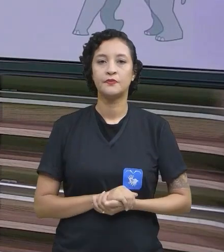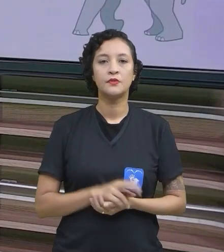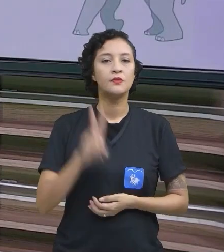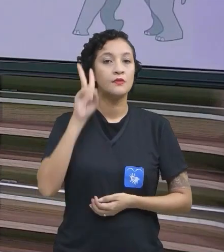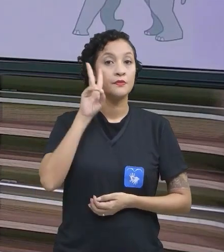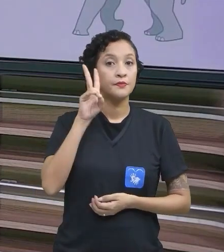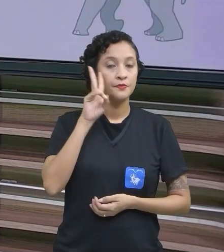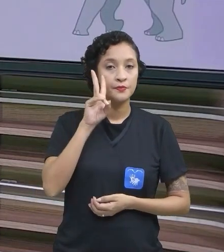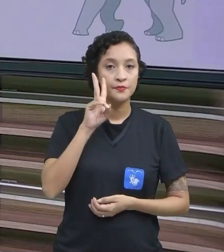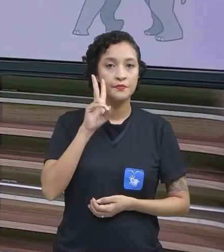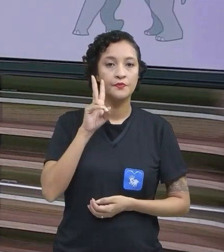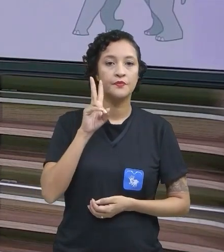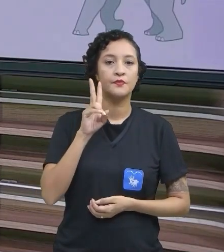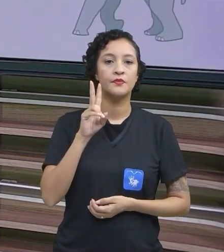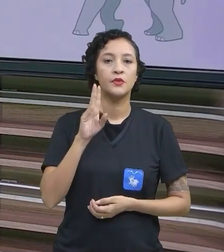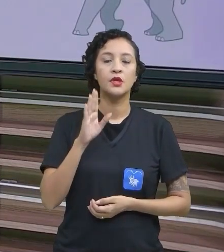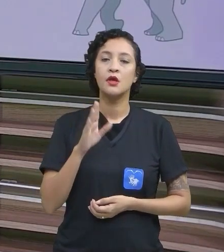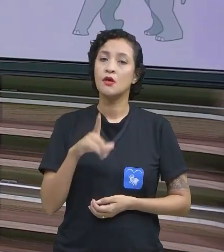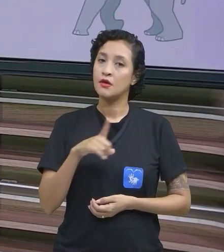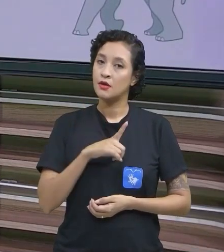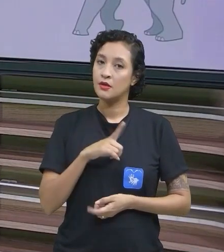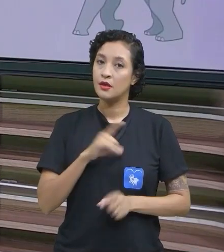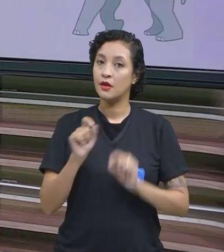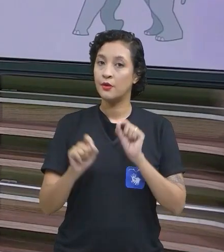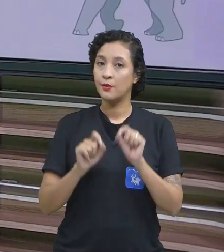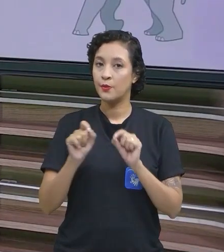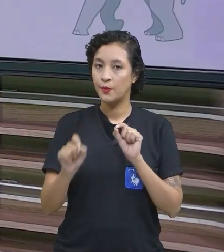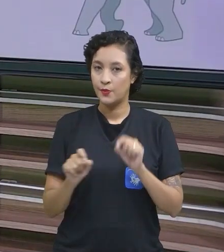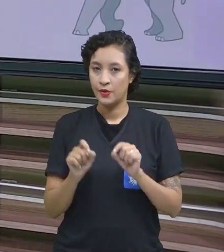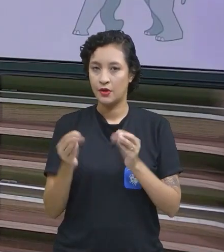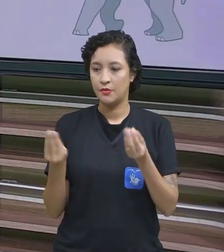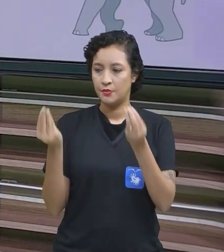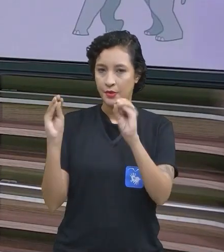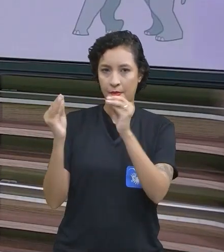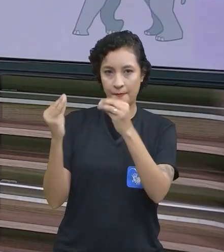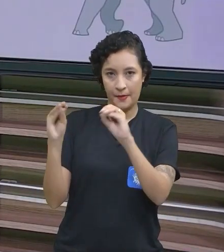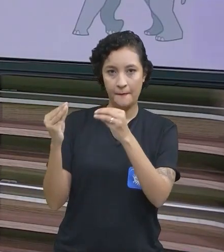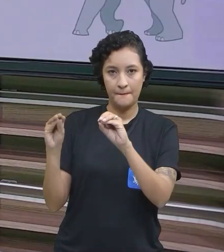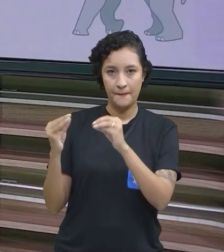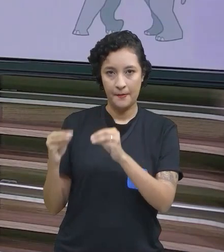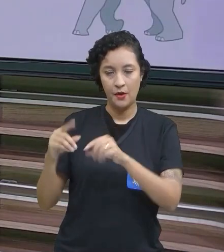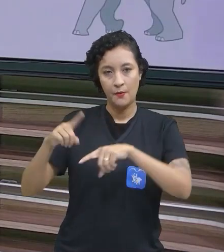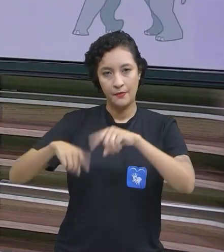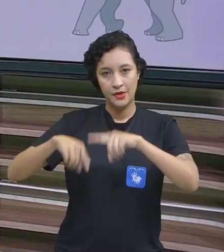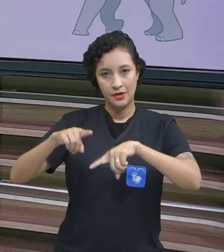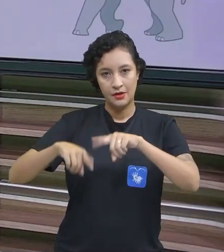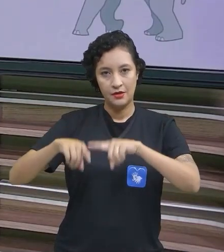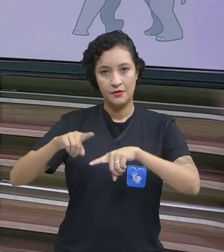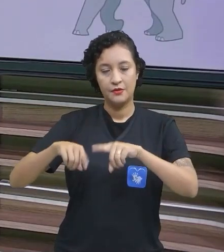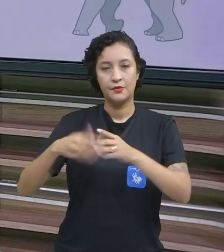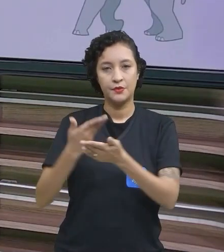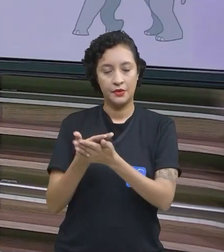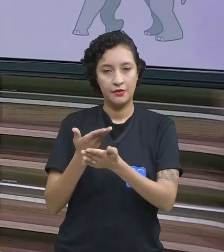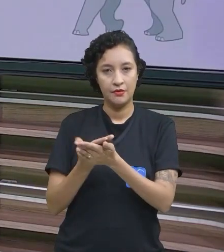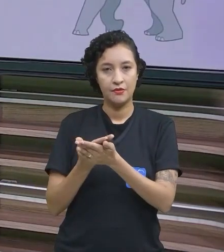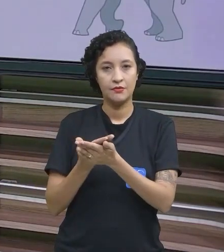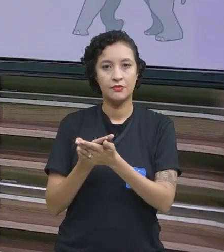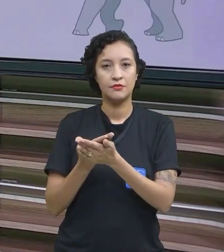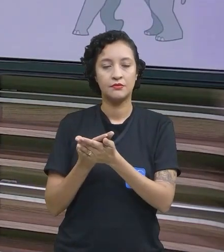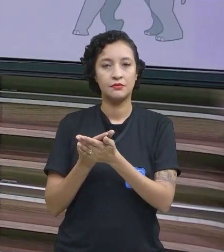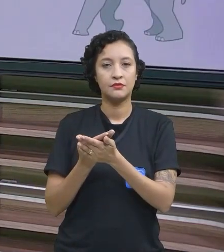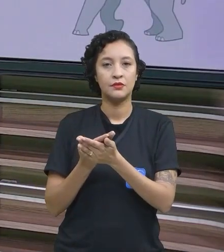Lembrando que nós disponibilizamos as nossas cartelas, né? Todas tudo aquilo que nós vimos na aula nas